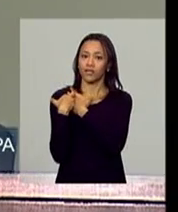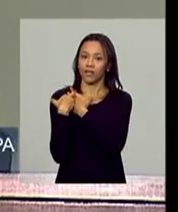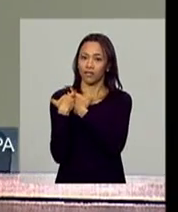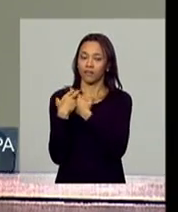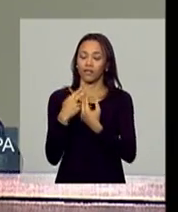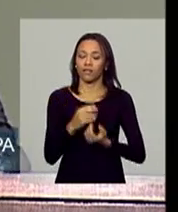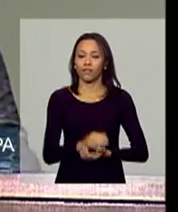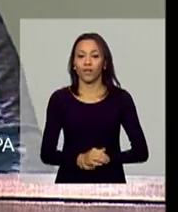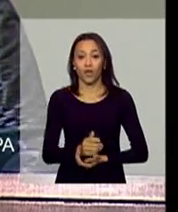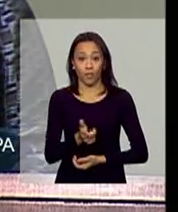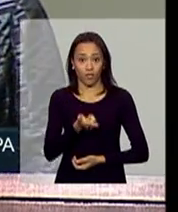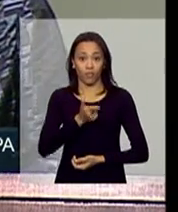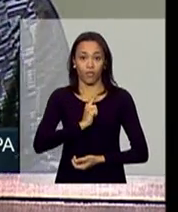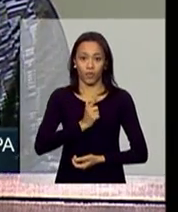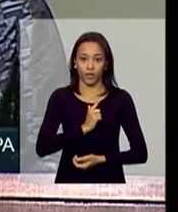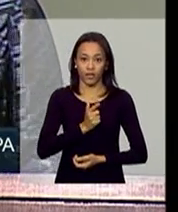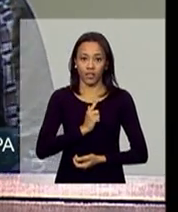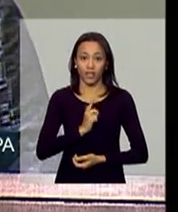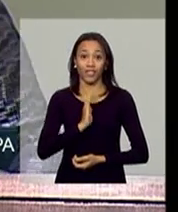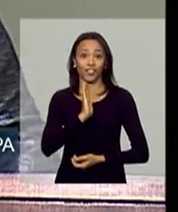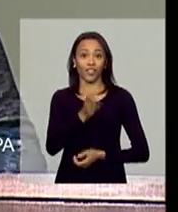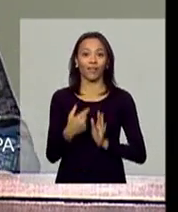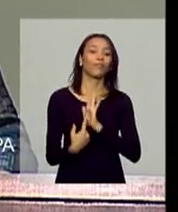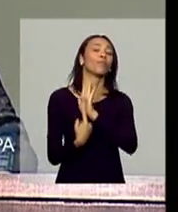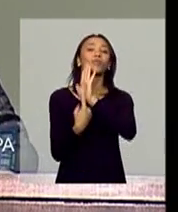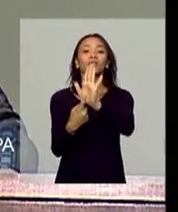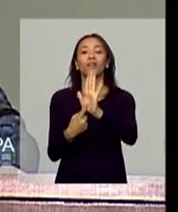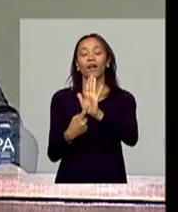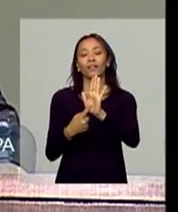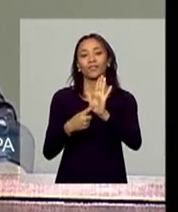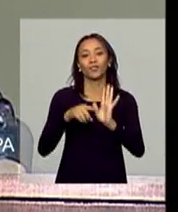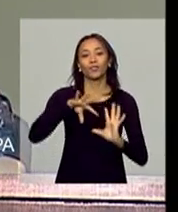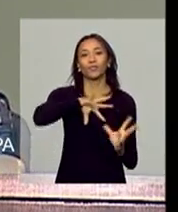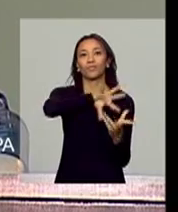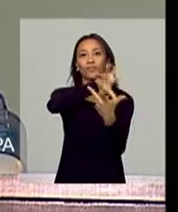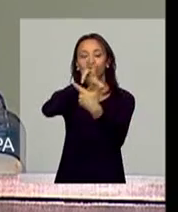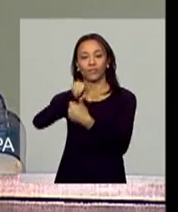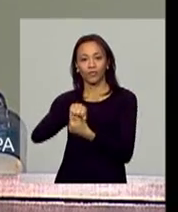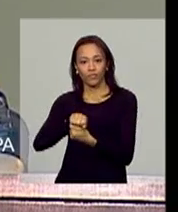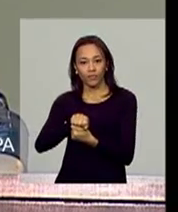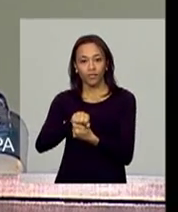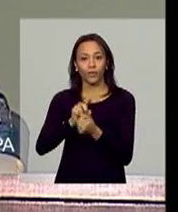por tê-la colocado no cenário internacional, a questão